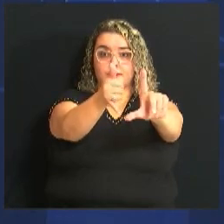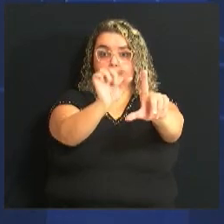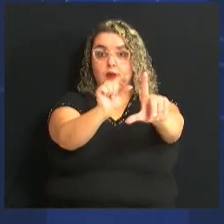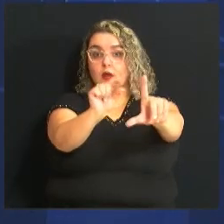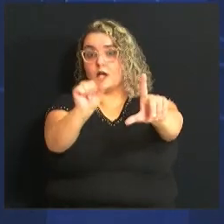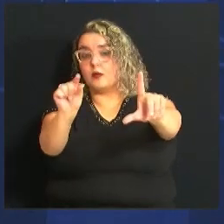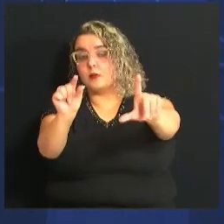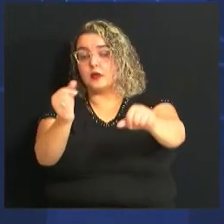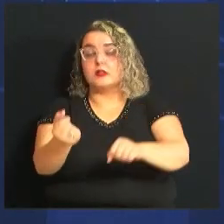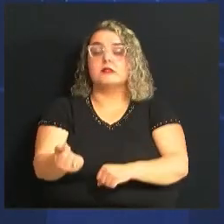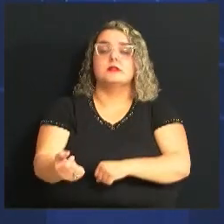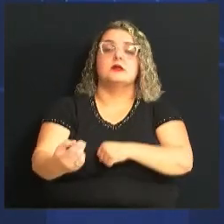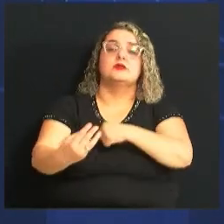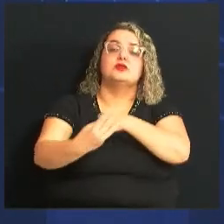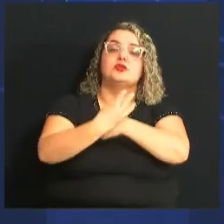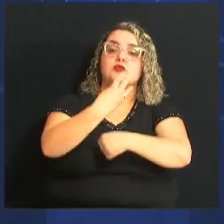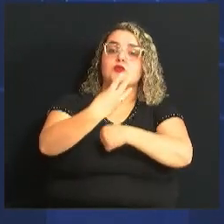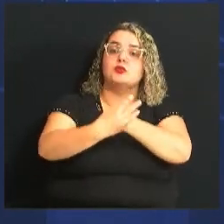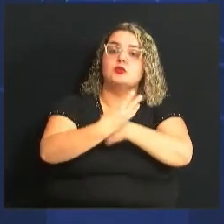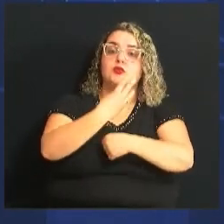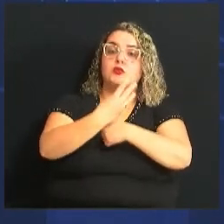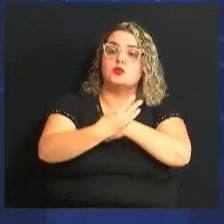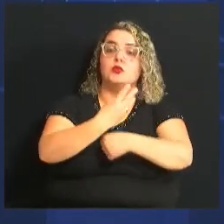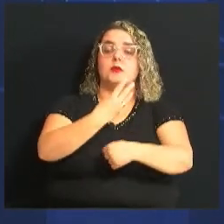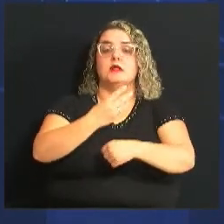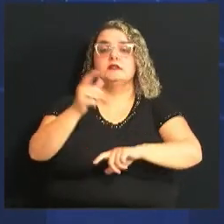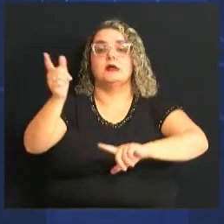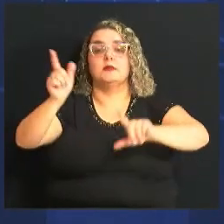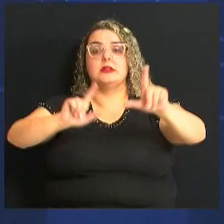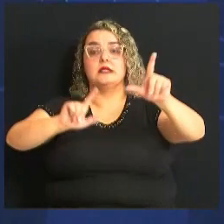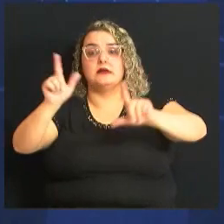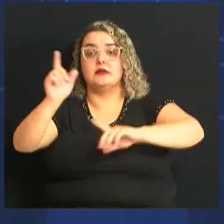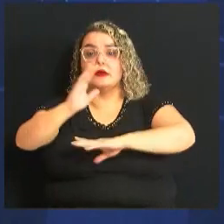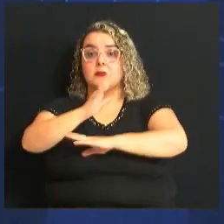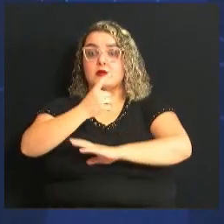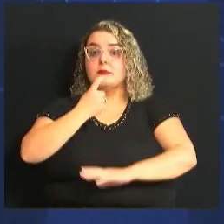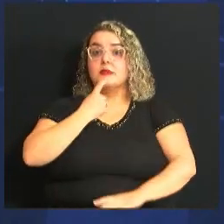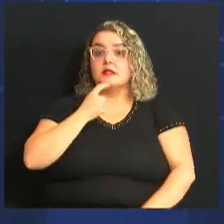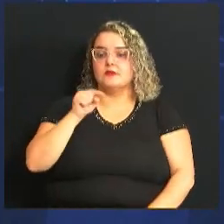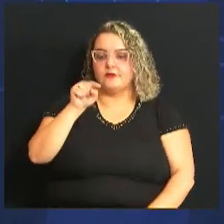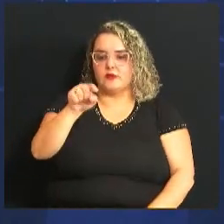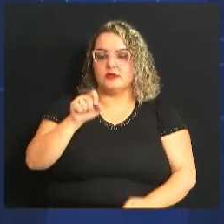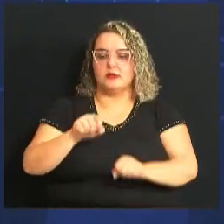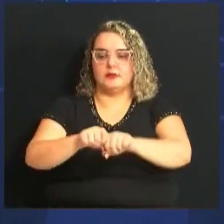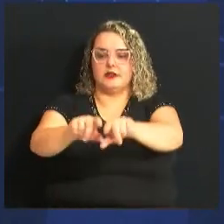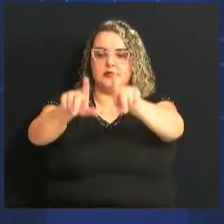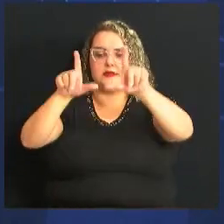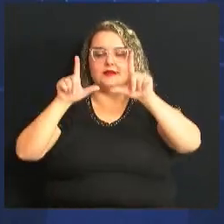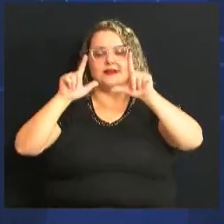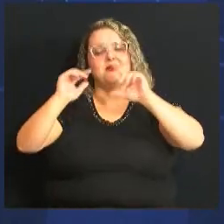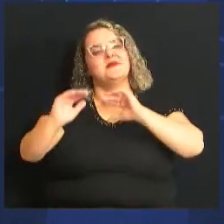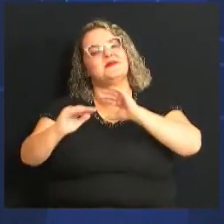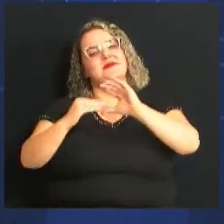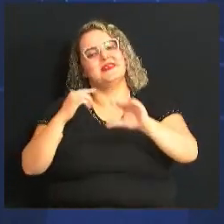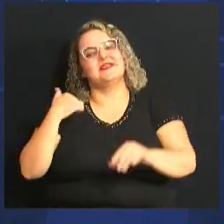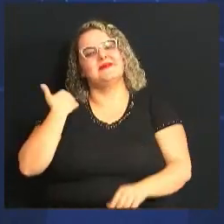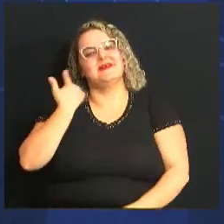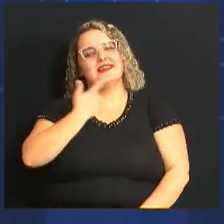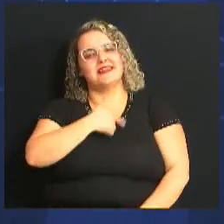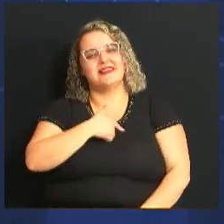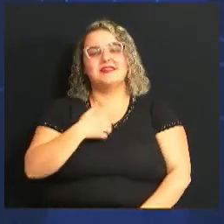vai aparecer na tela do seu celular uma mensagem, WhatsApp da TV Câmara Campinas. Você aperta e pode enviar a